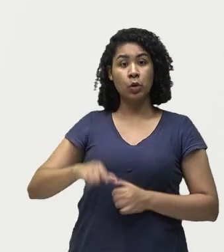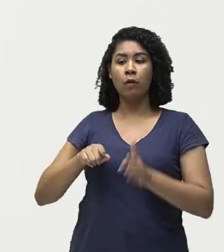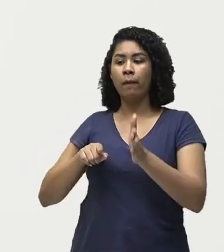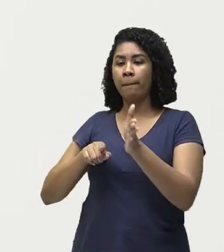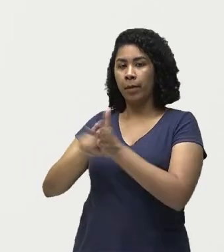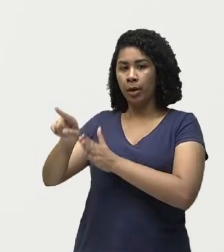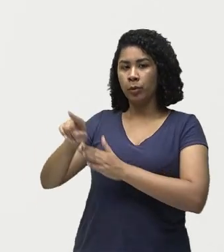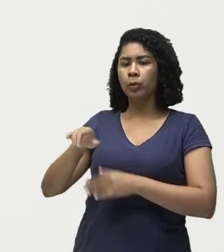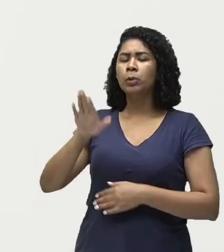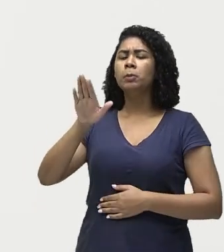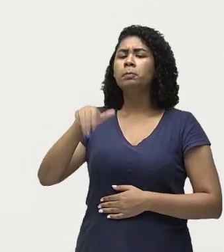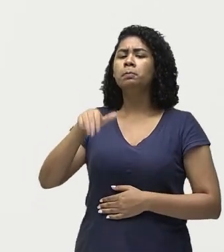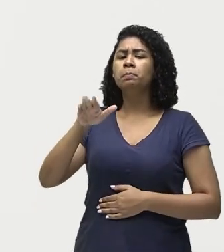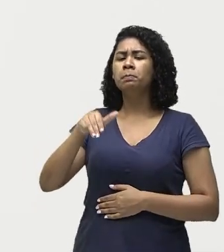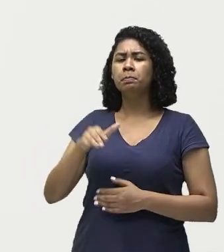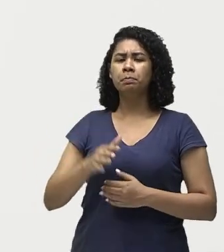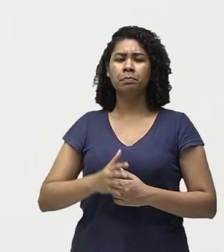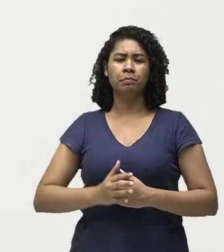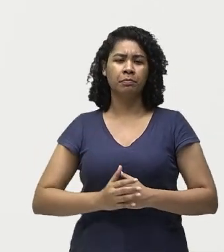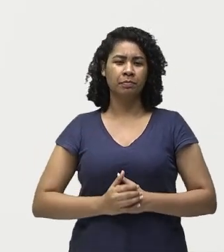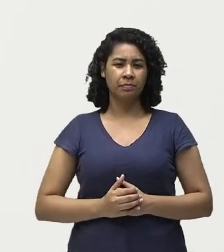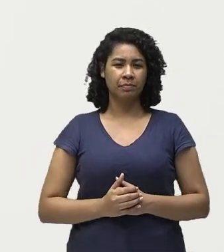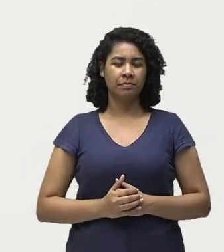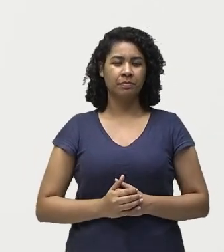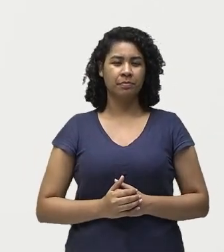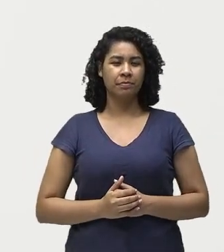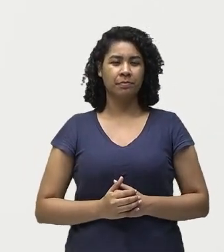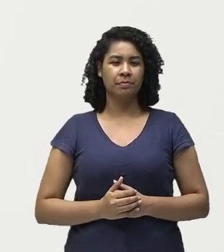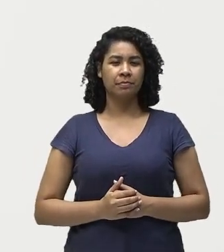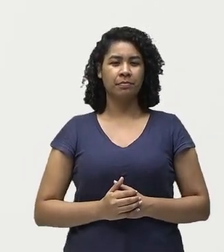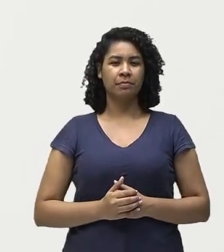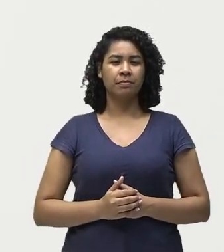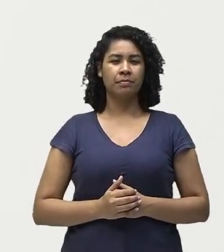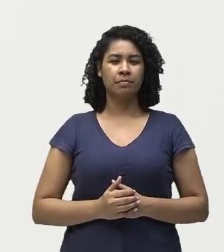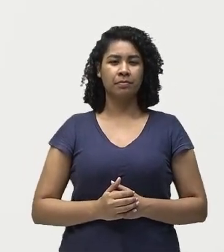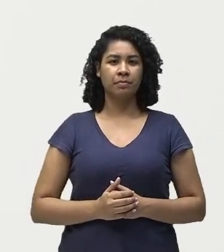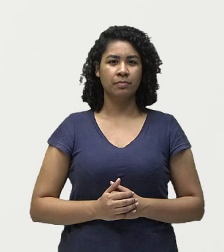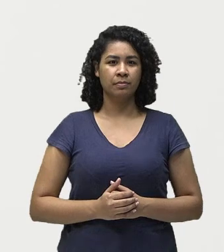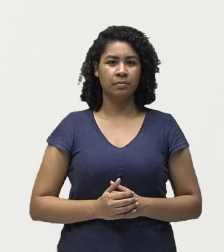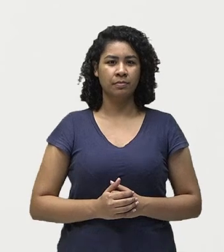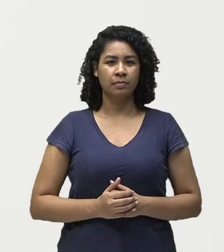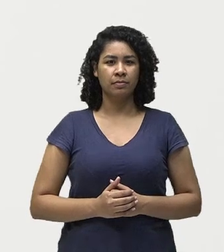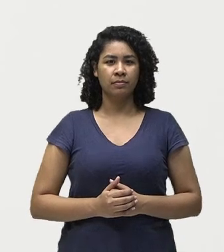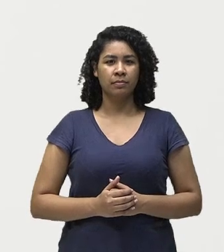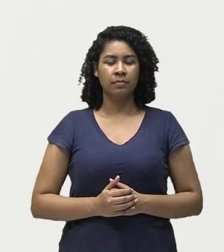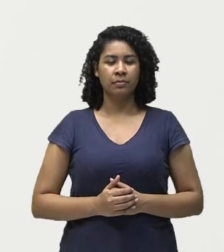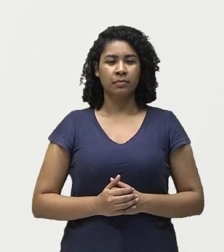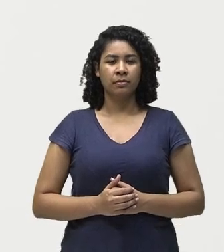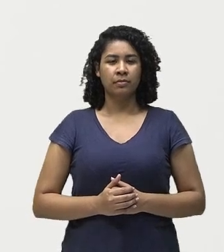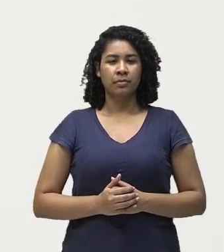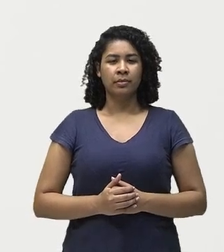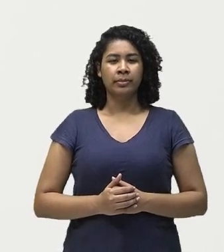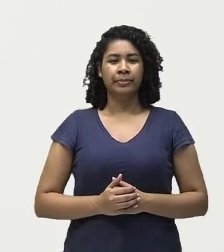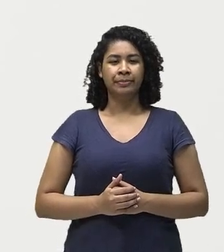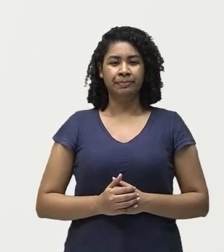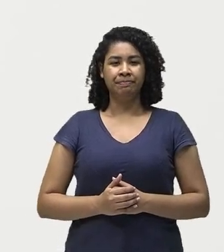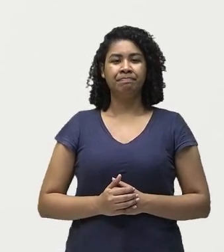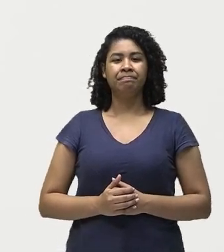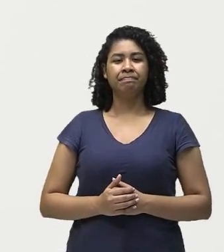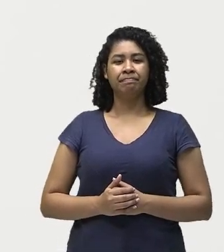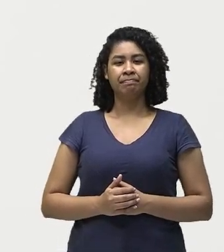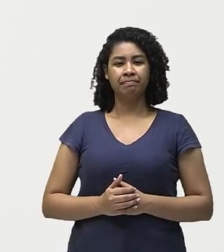pergunta. What does he look like? What does he look like? A